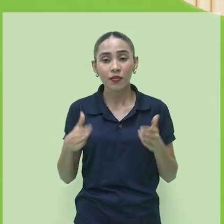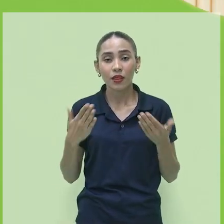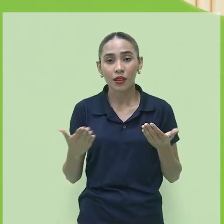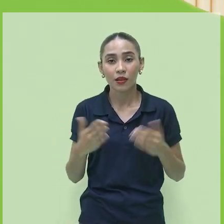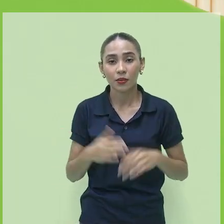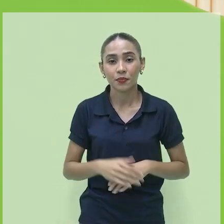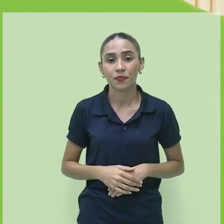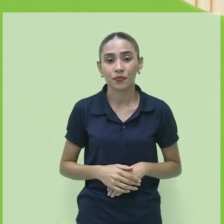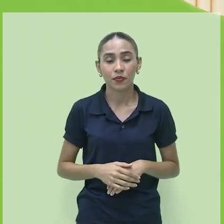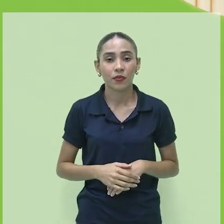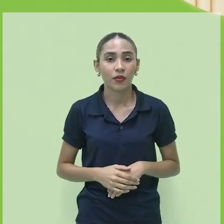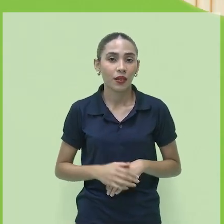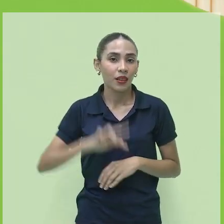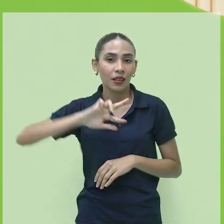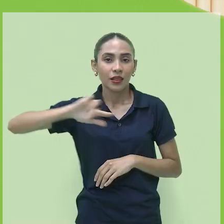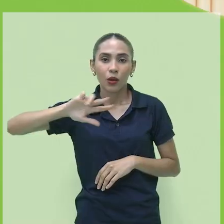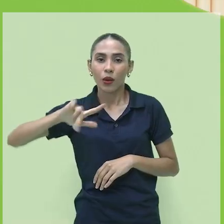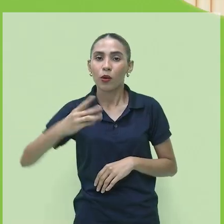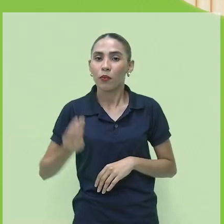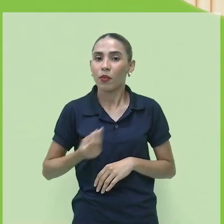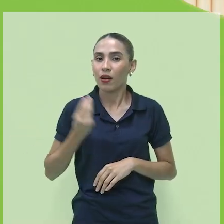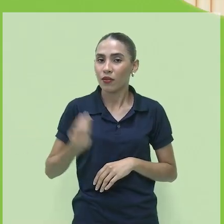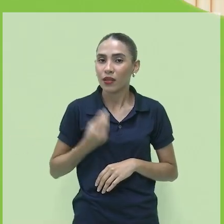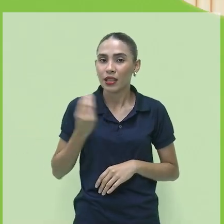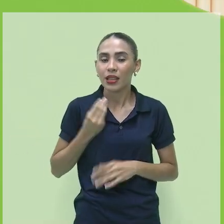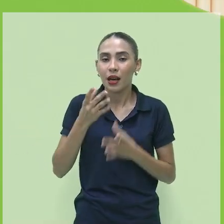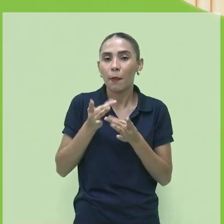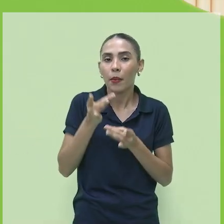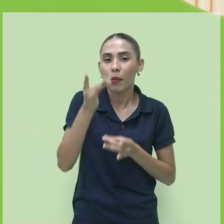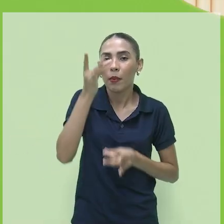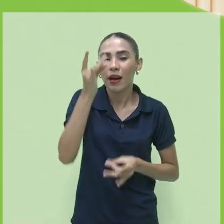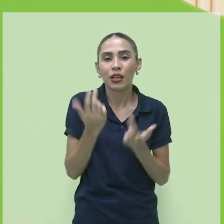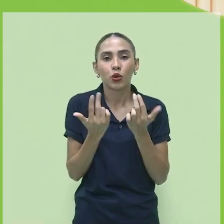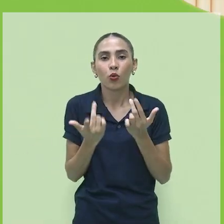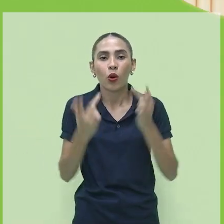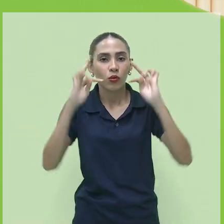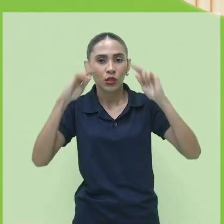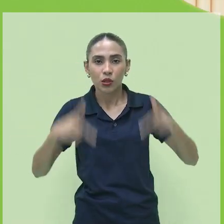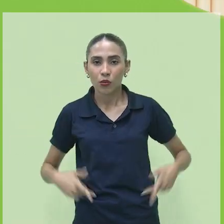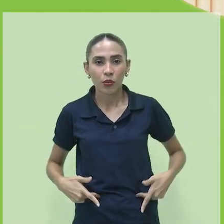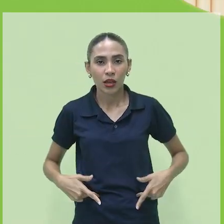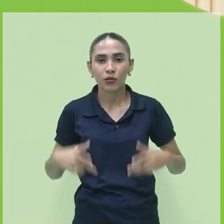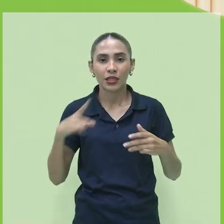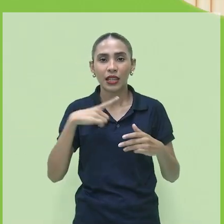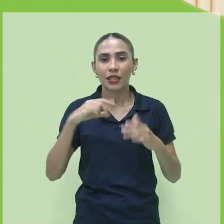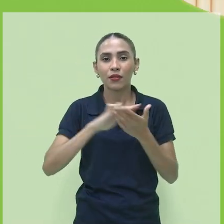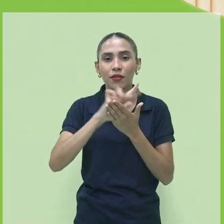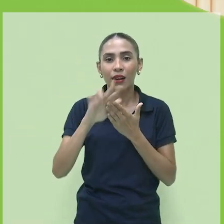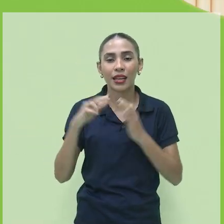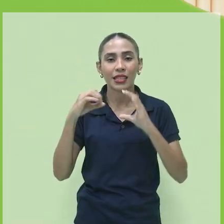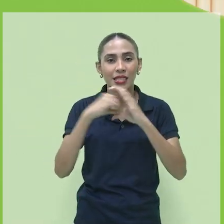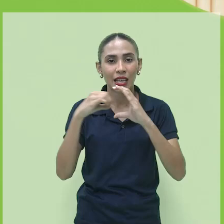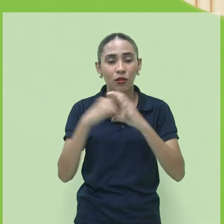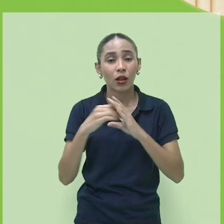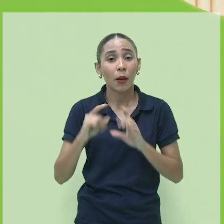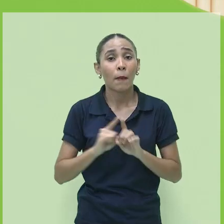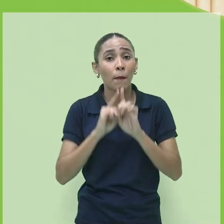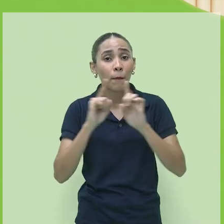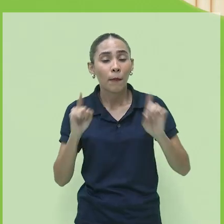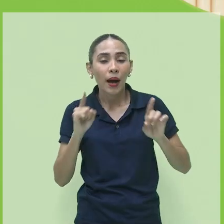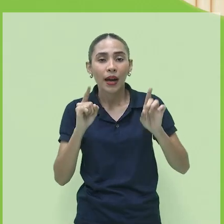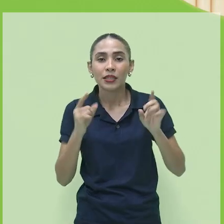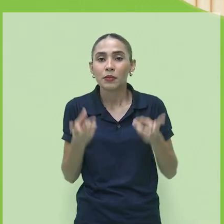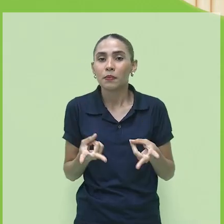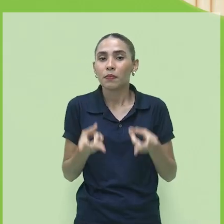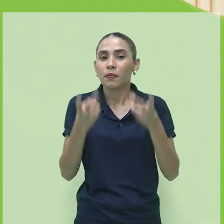Então, gente, de certa forma, não é uma vida complexa como um ser multicelular. Mas só de